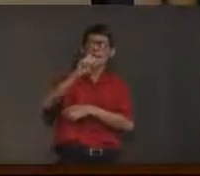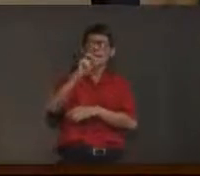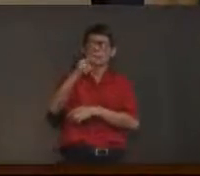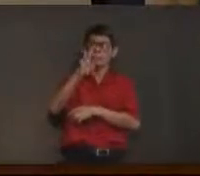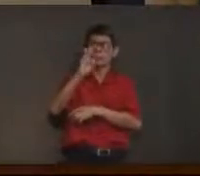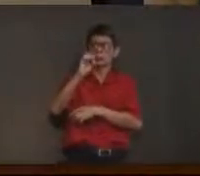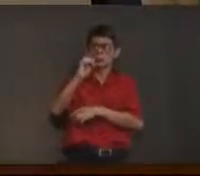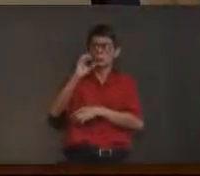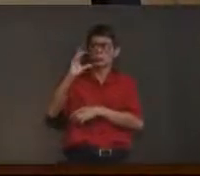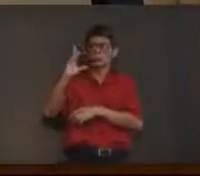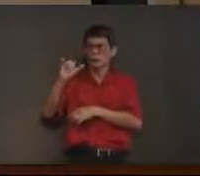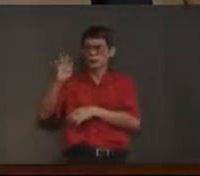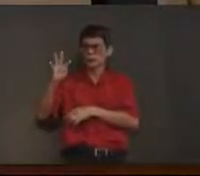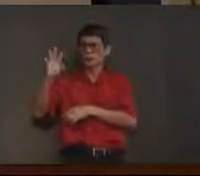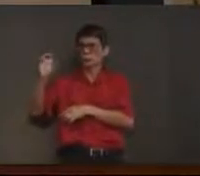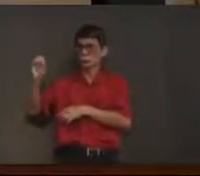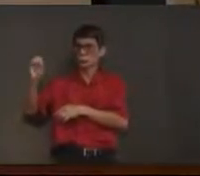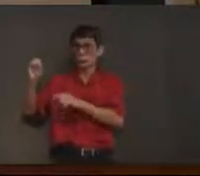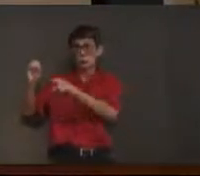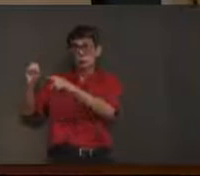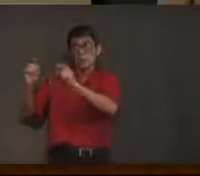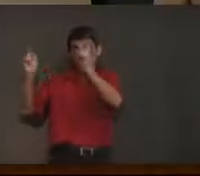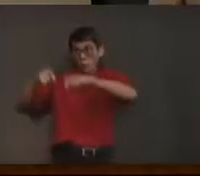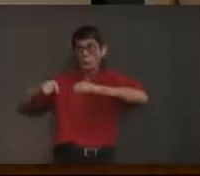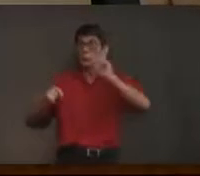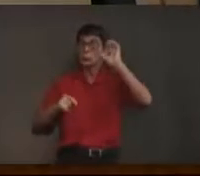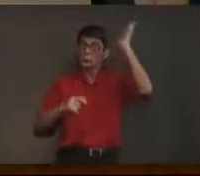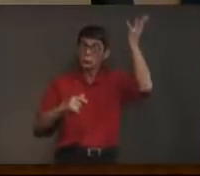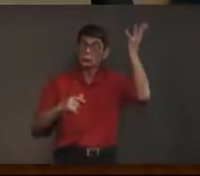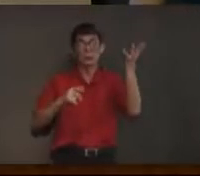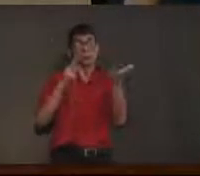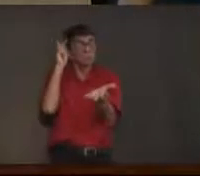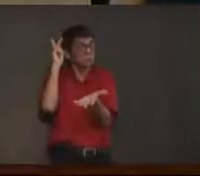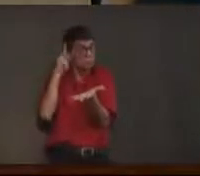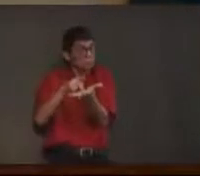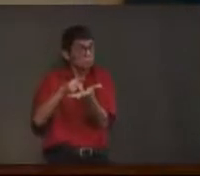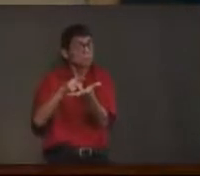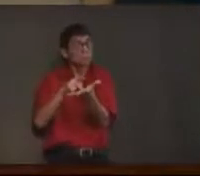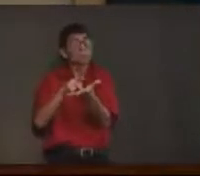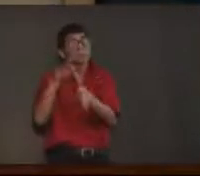crítico do funcional e uma possível solução verdadeira para o seu problema